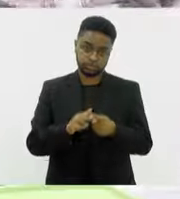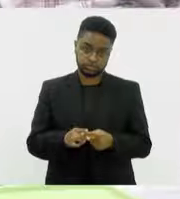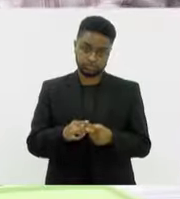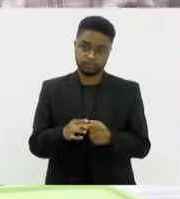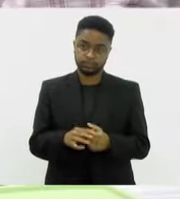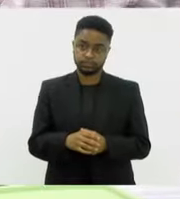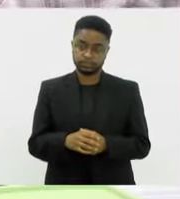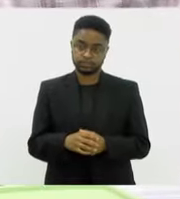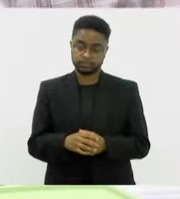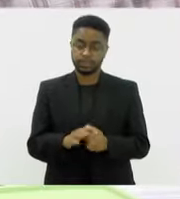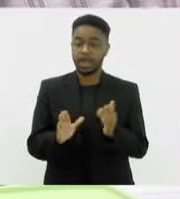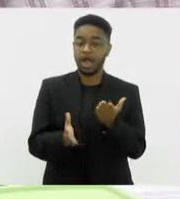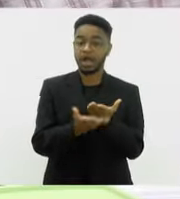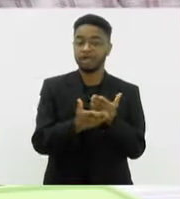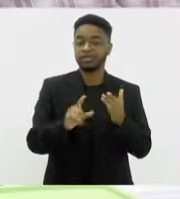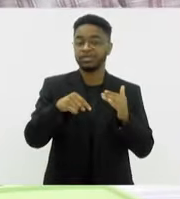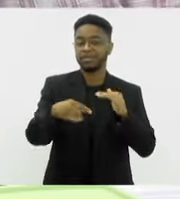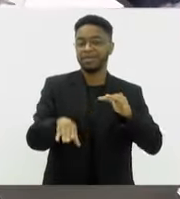de arquivo com emenda.